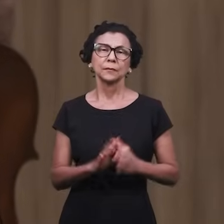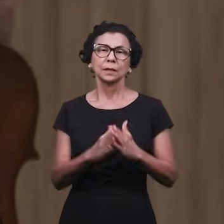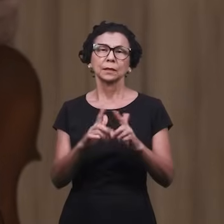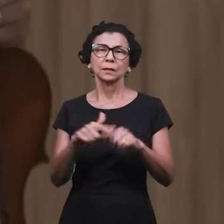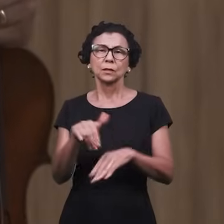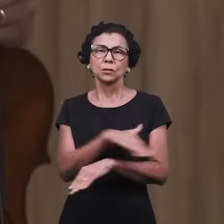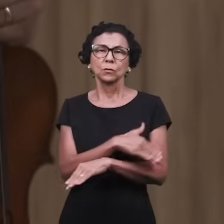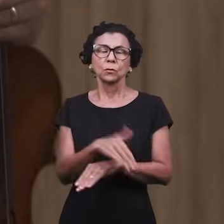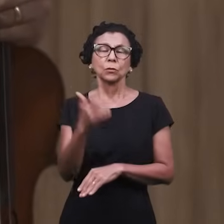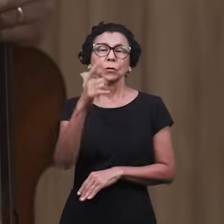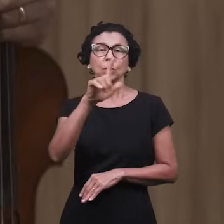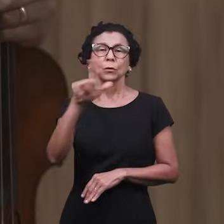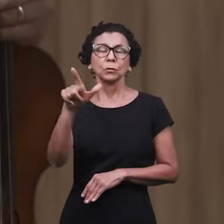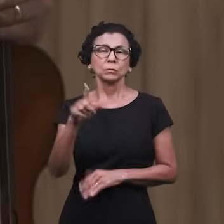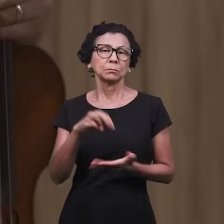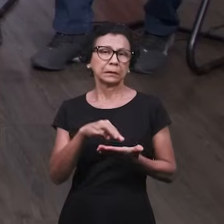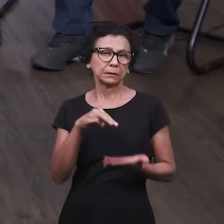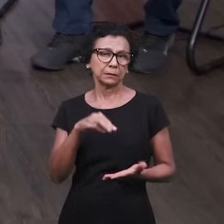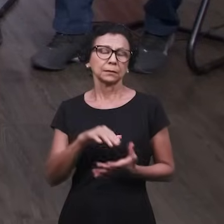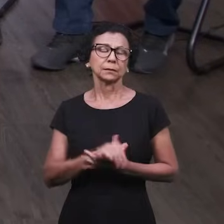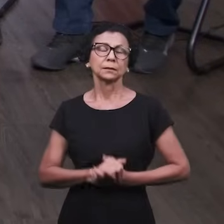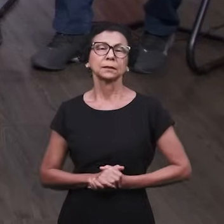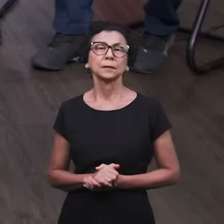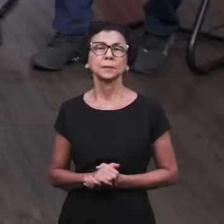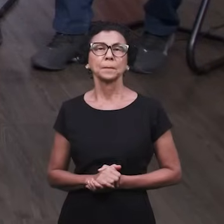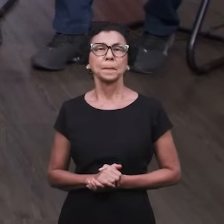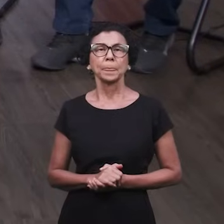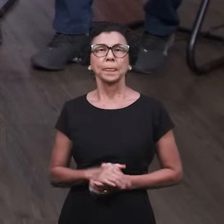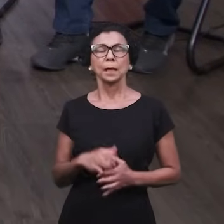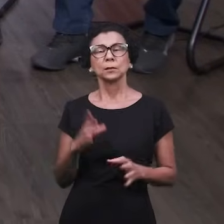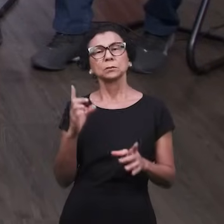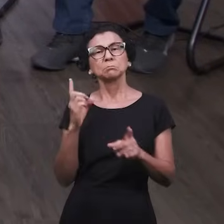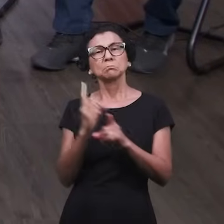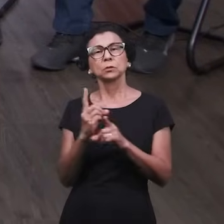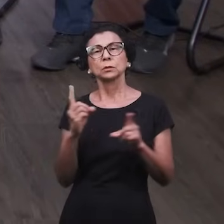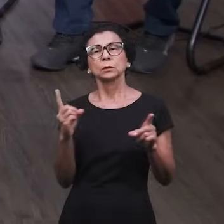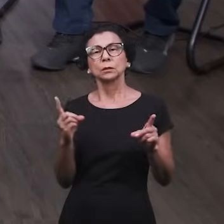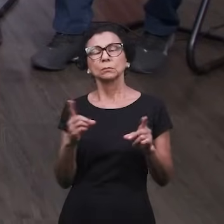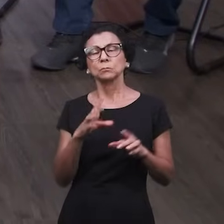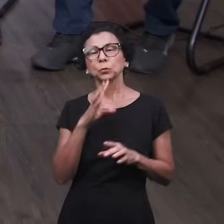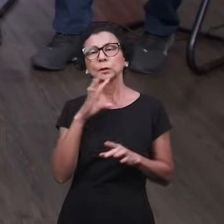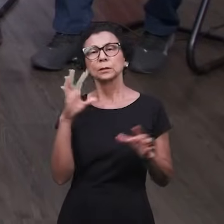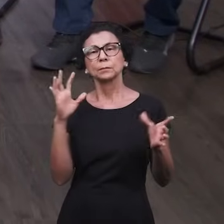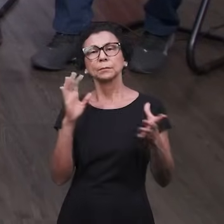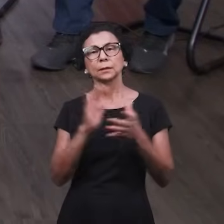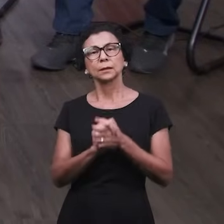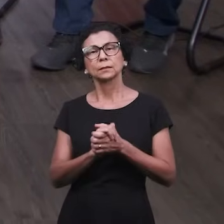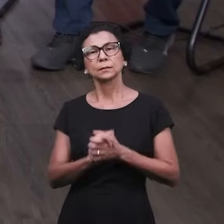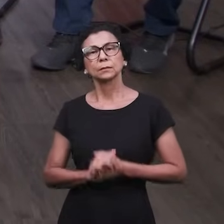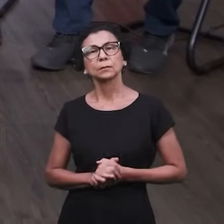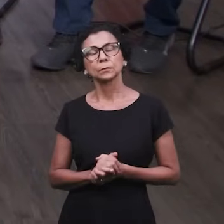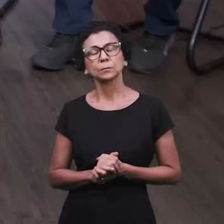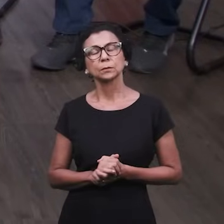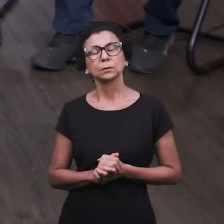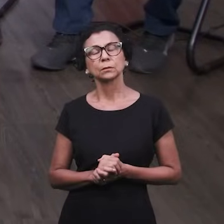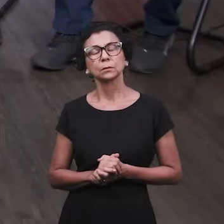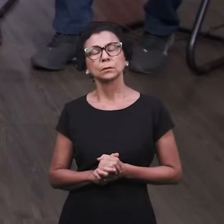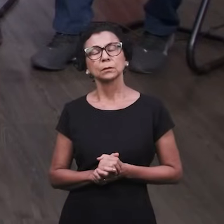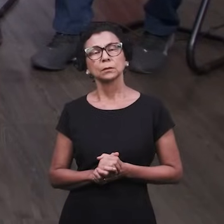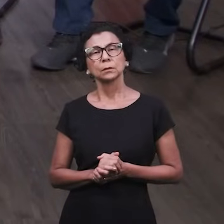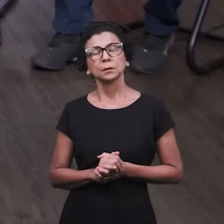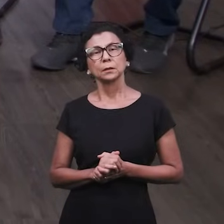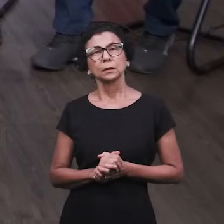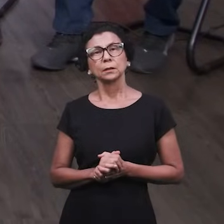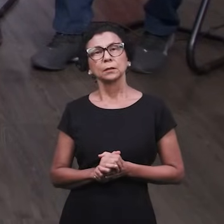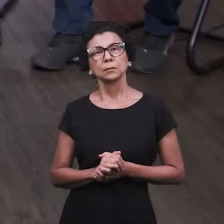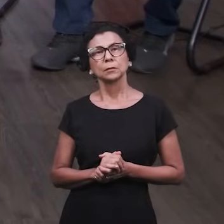ela veio comigo para a Praia da Costa 3. E um instrumento na vida de vocês, qual a importância do instrumento na vida de